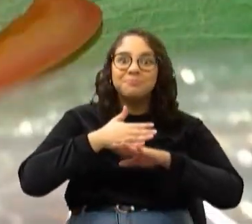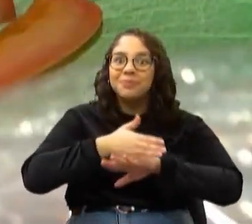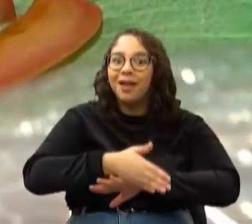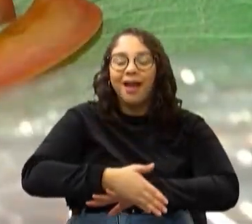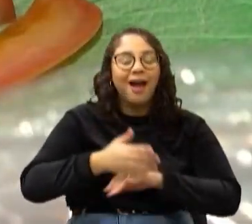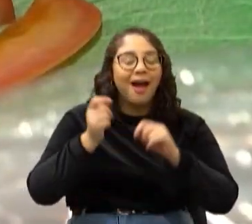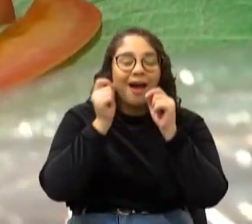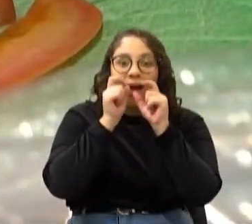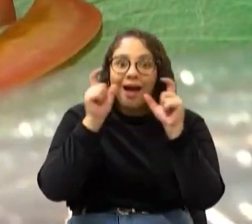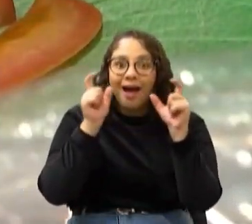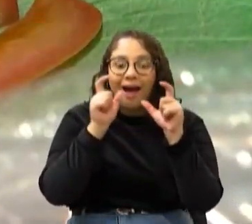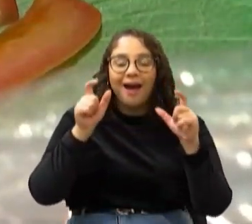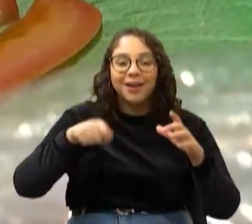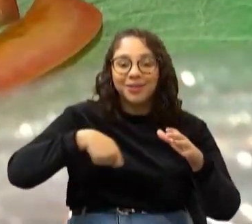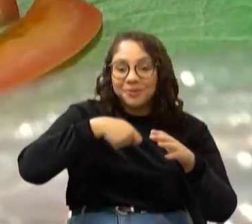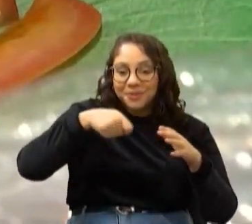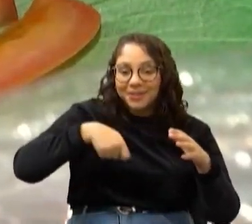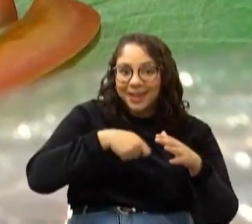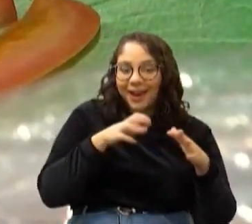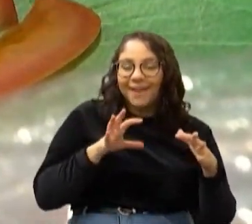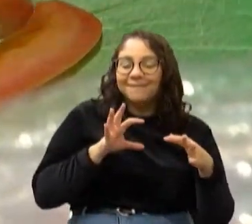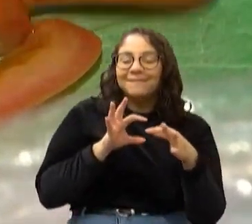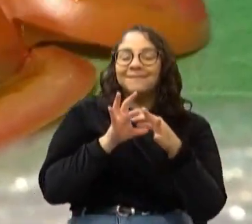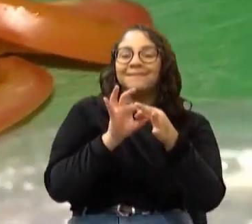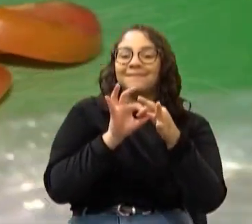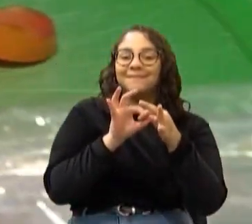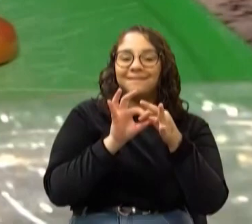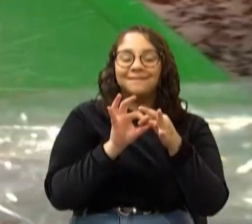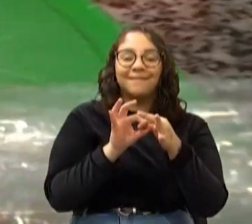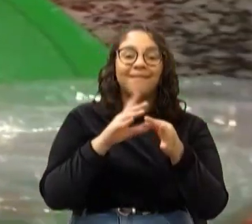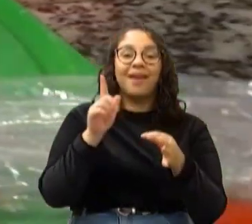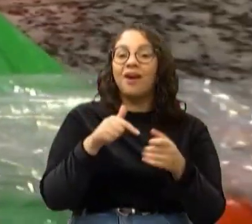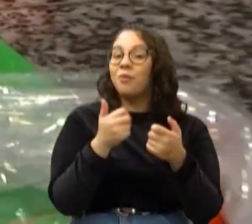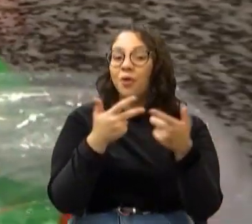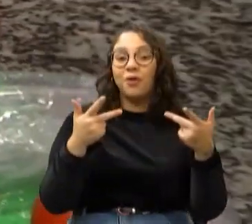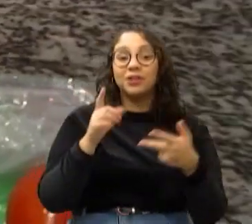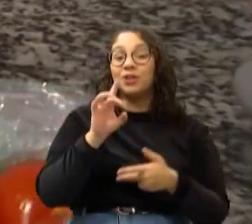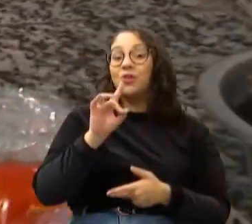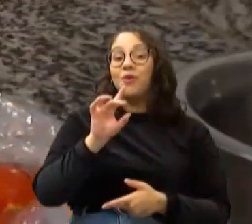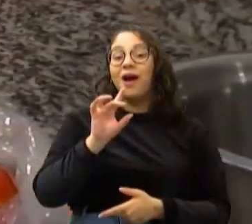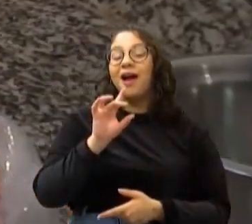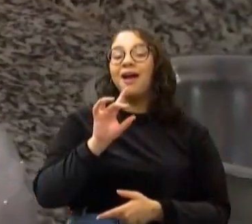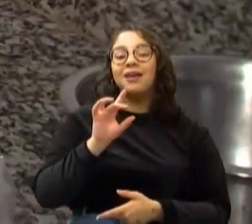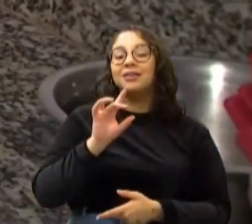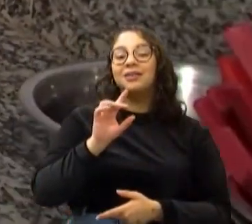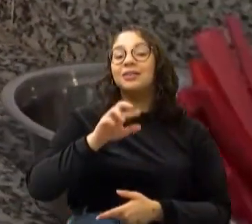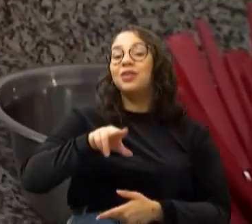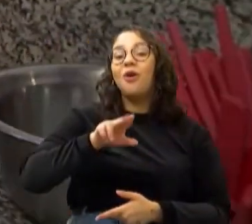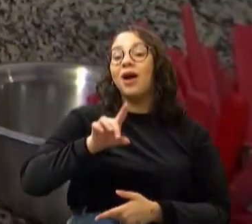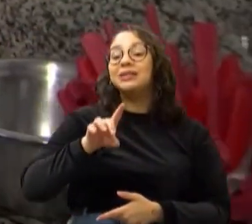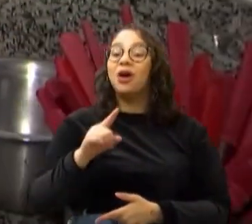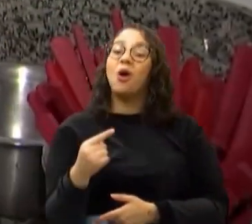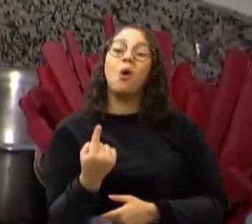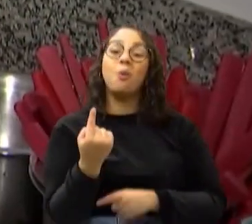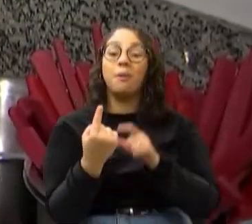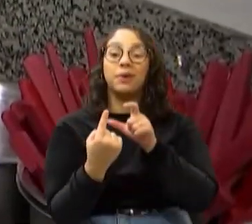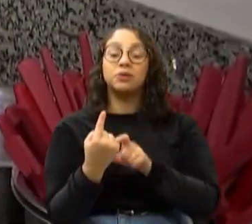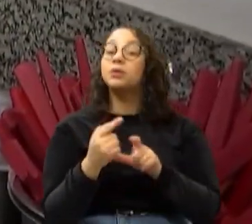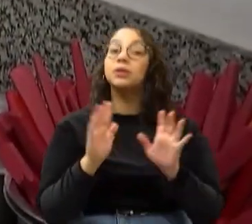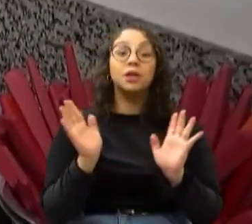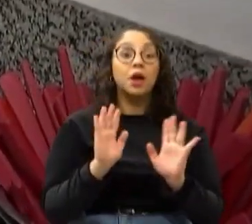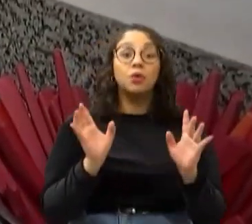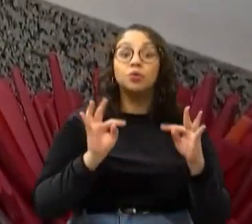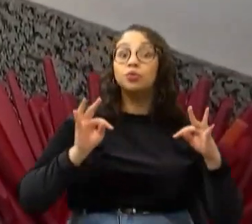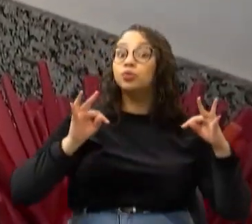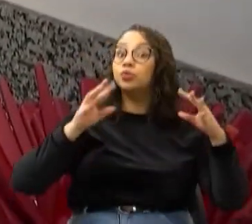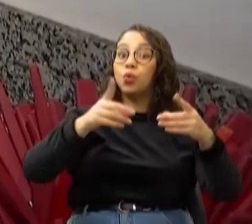que eu simplesmente entrei e eu me conectei com a cozinha. É algo que, assim, não é só para uma pessoa, é inclusive para todo